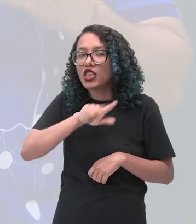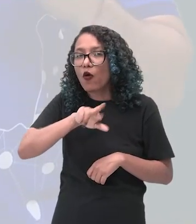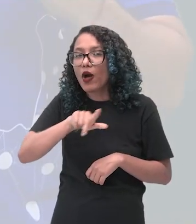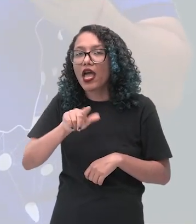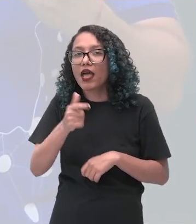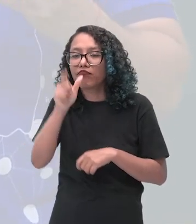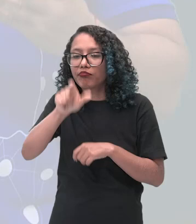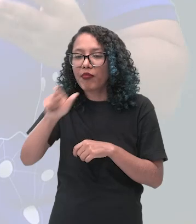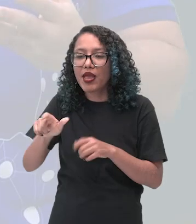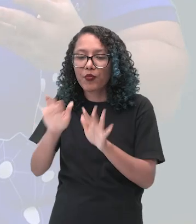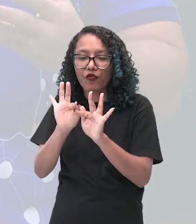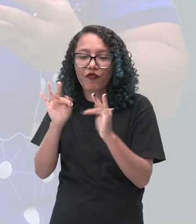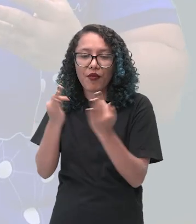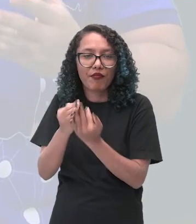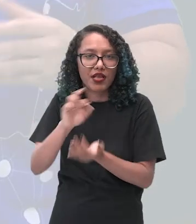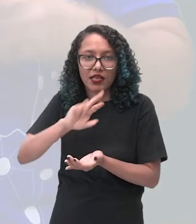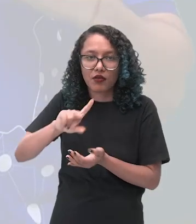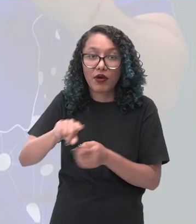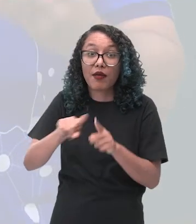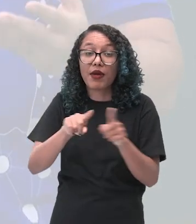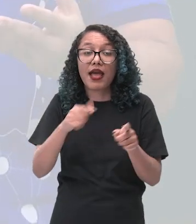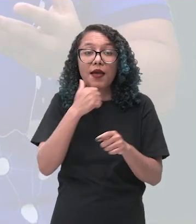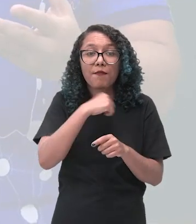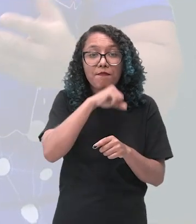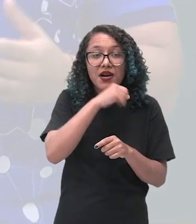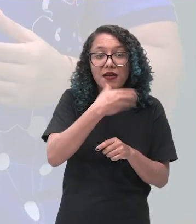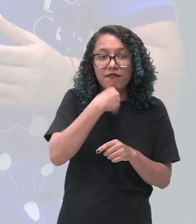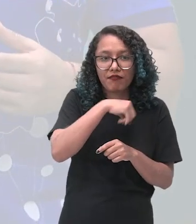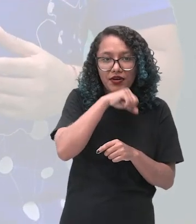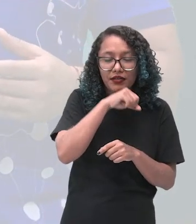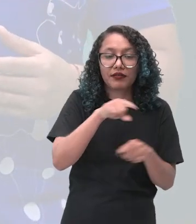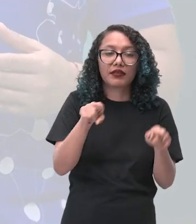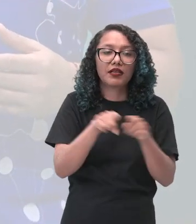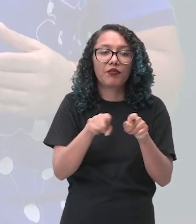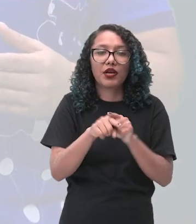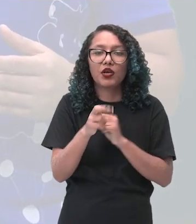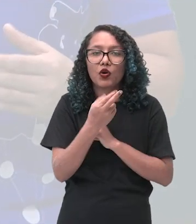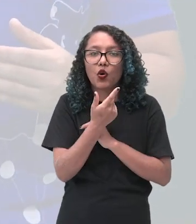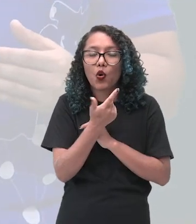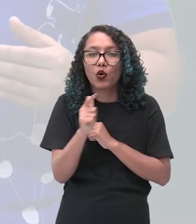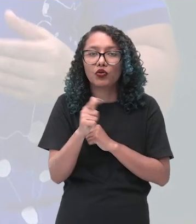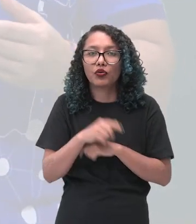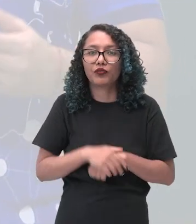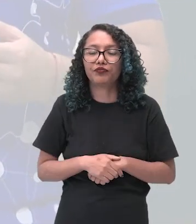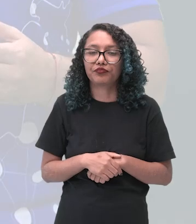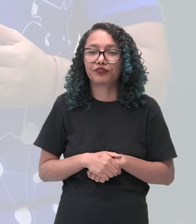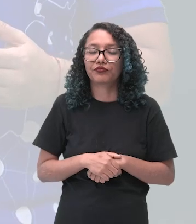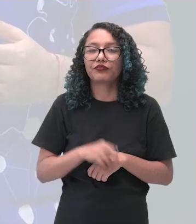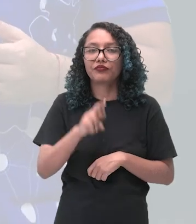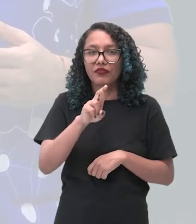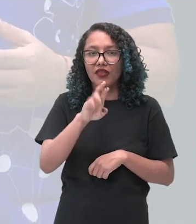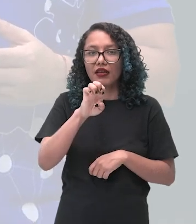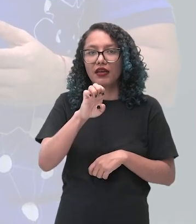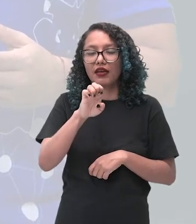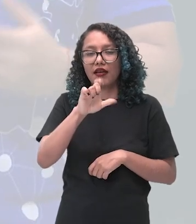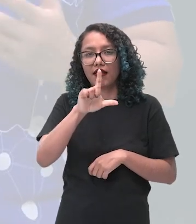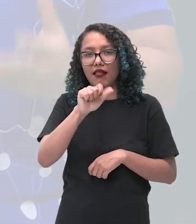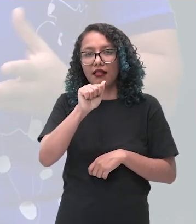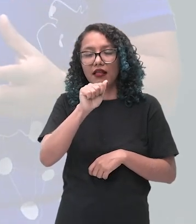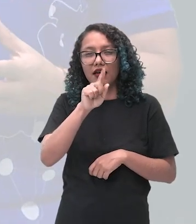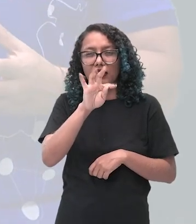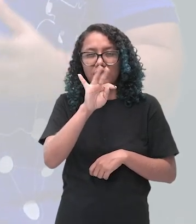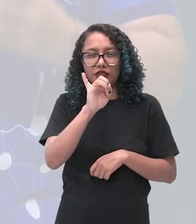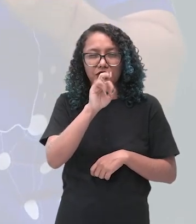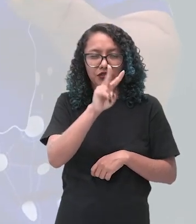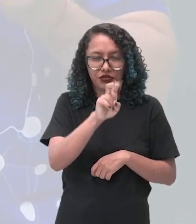Outro, relatives, ou relative. Relative não é relativo. Parece relativo, mas